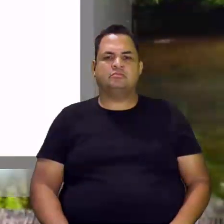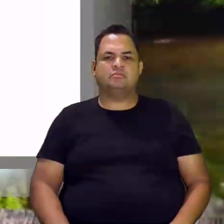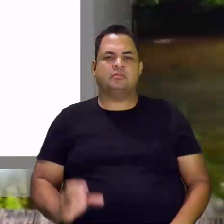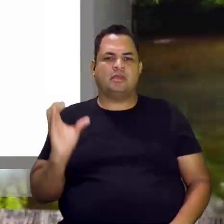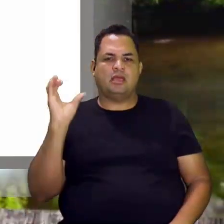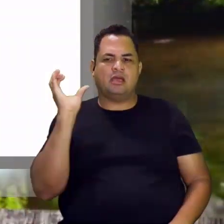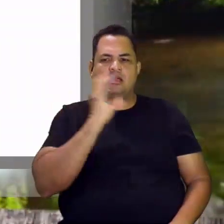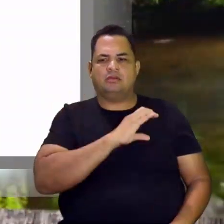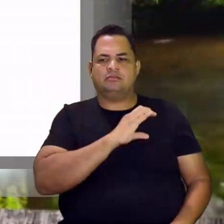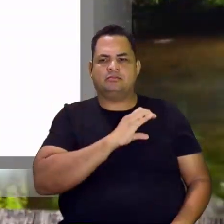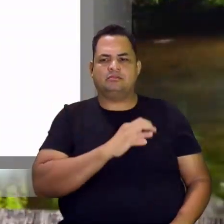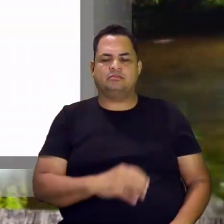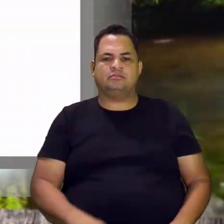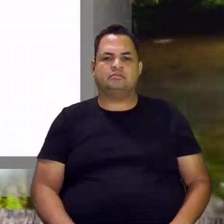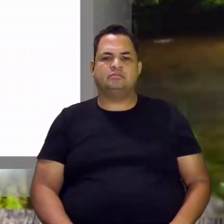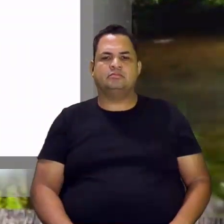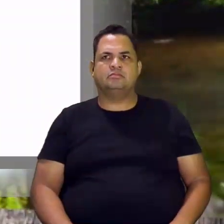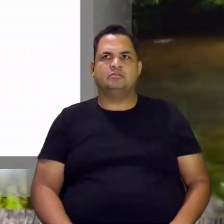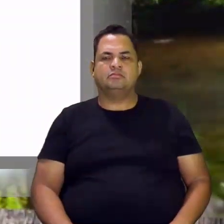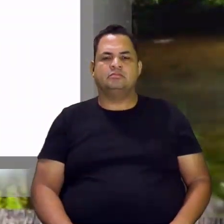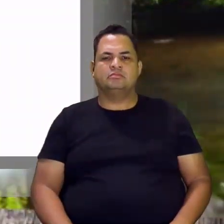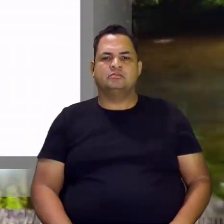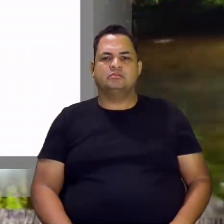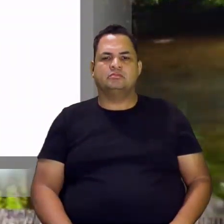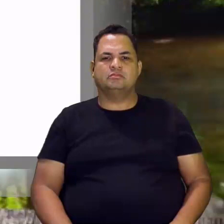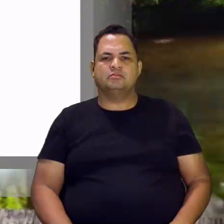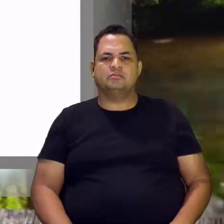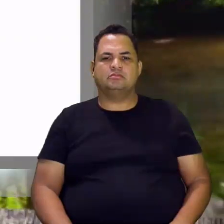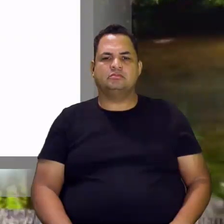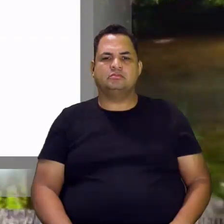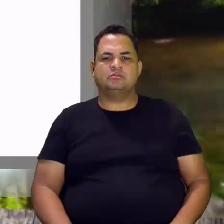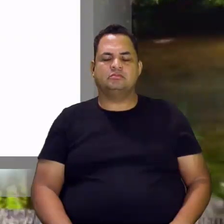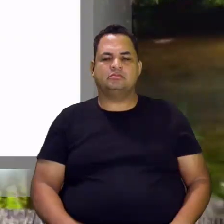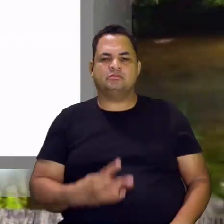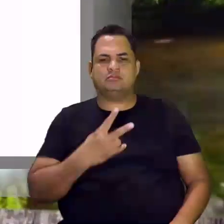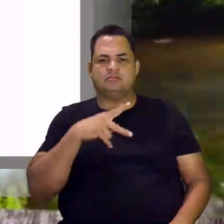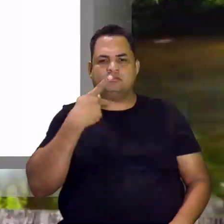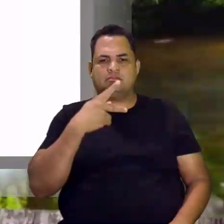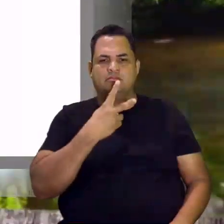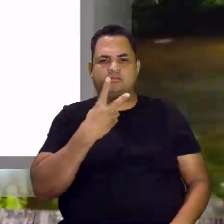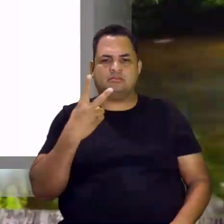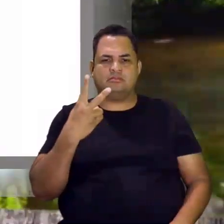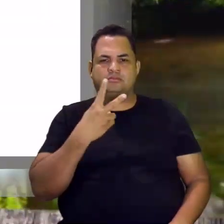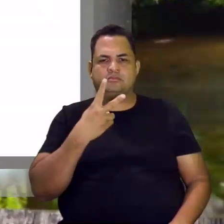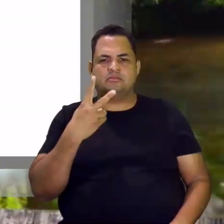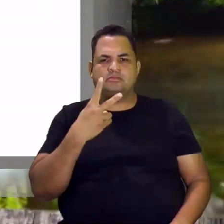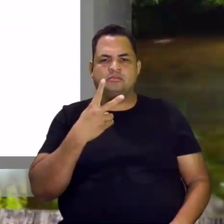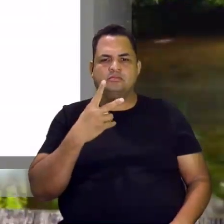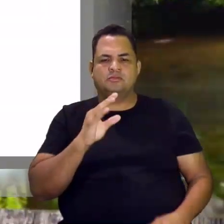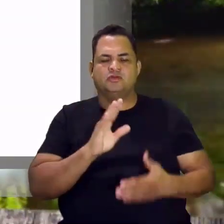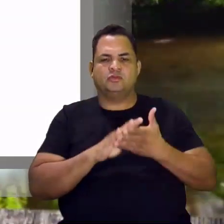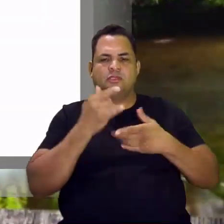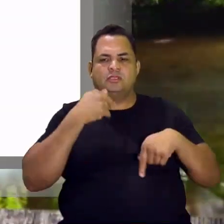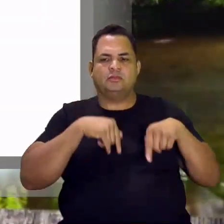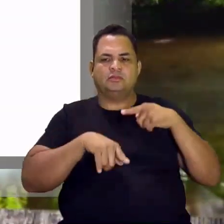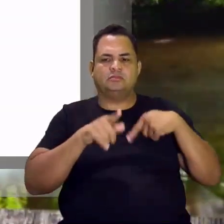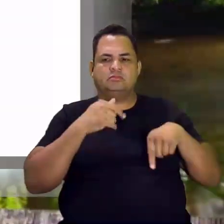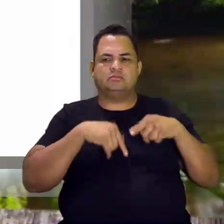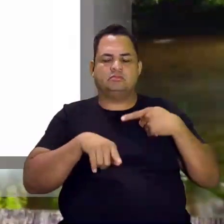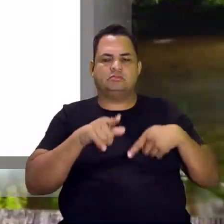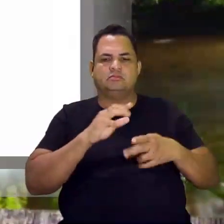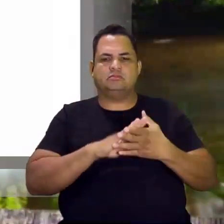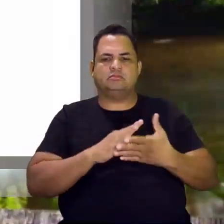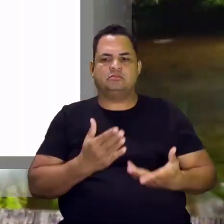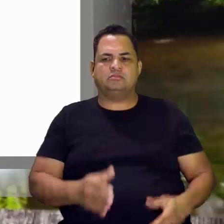Rapidinho. Na aula anterior, nós falamos sobre sobre as vias metabólicas. Você ainda se